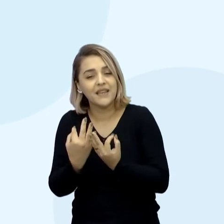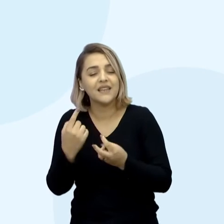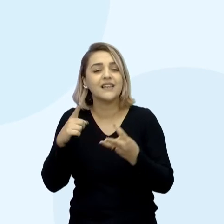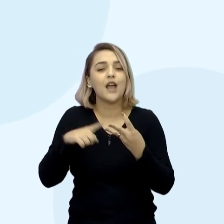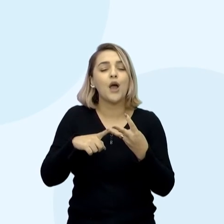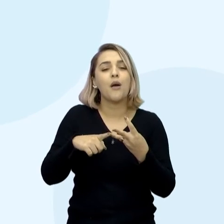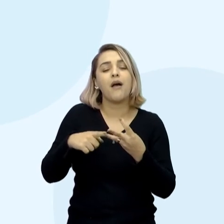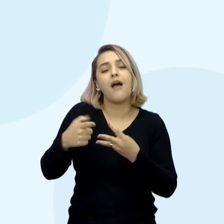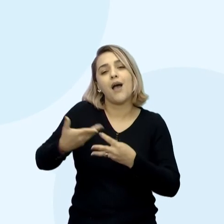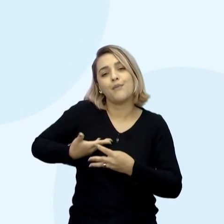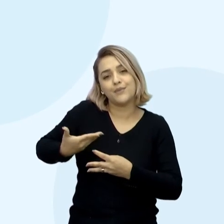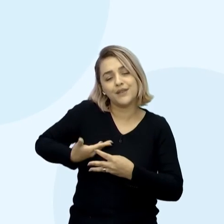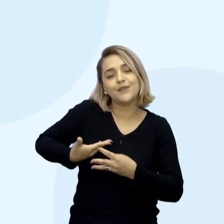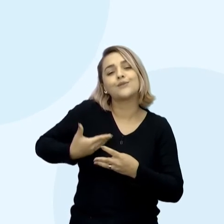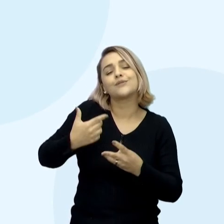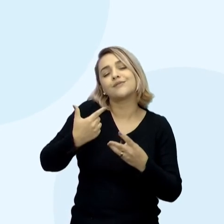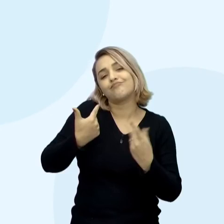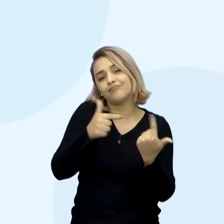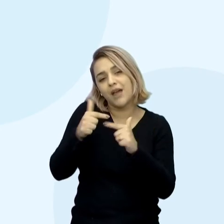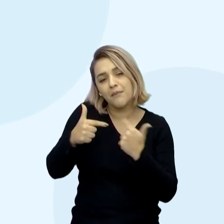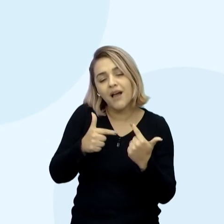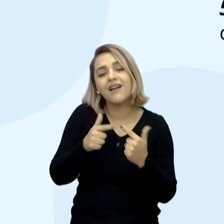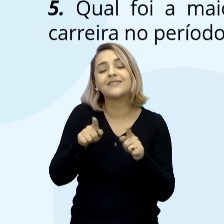e dos alunos também.